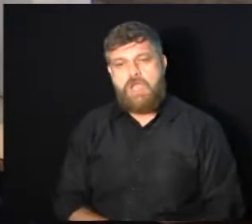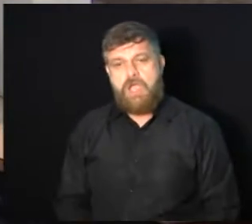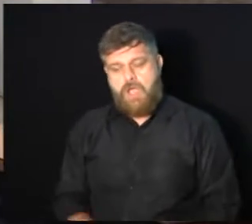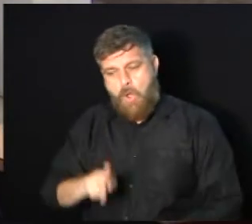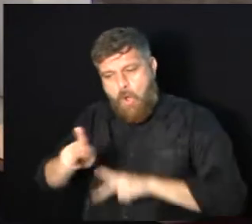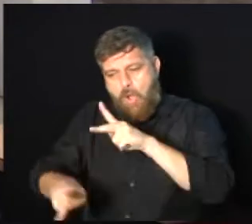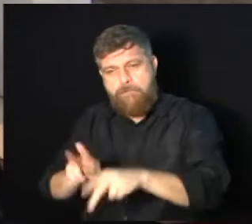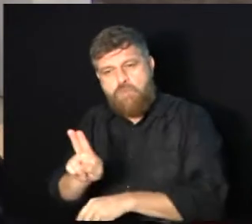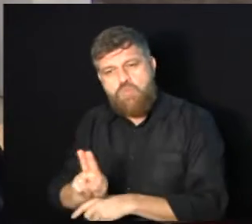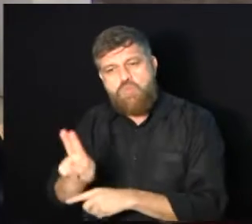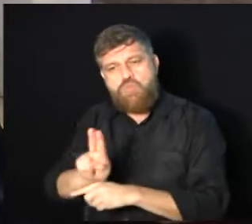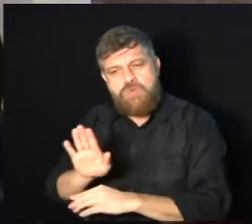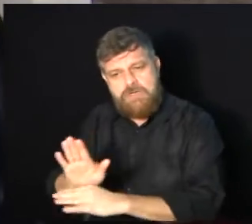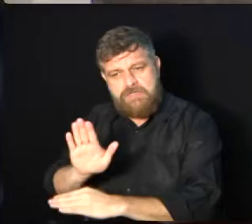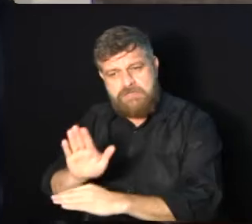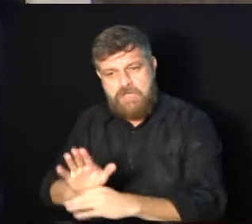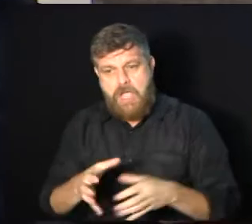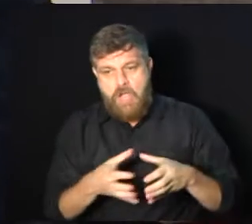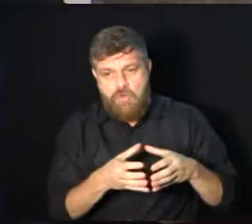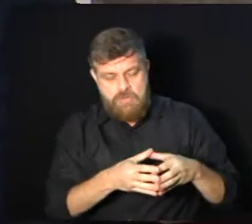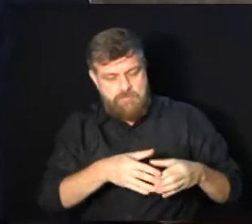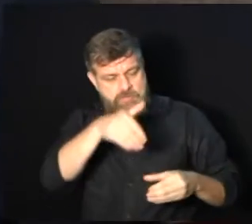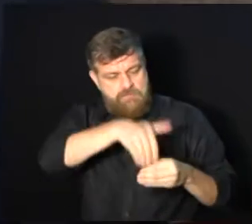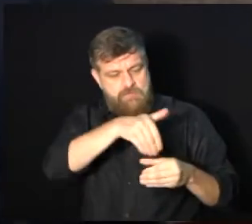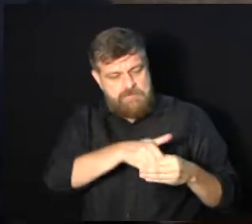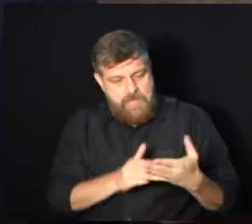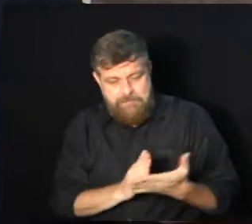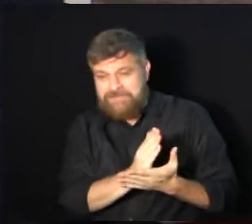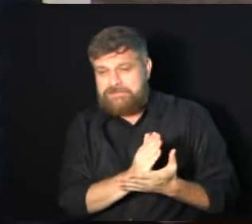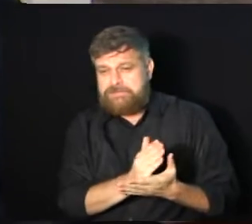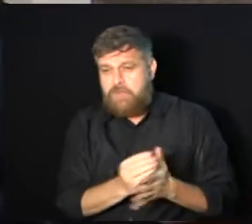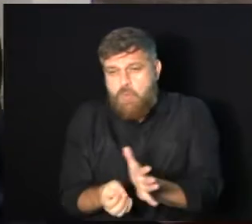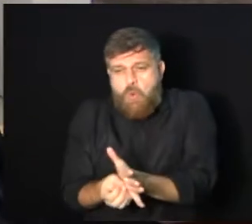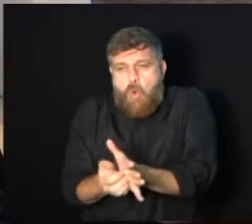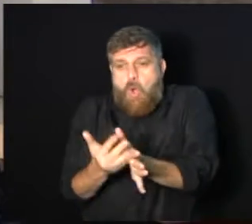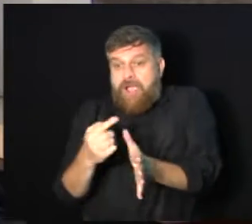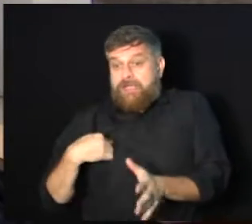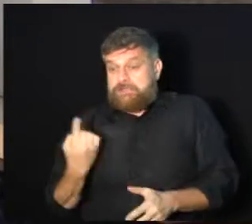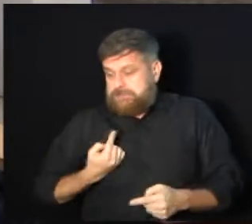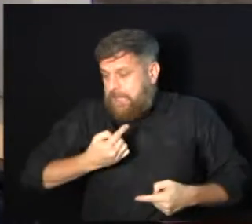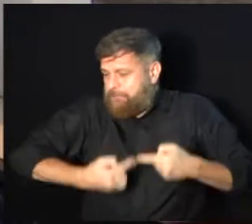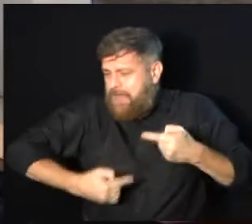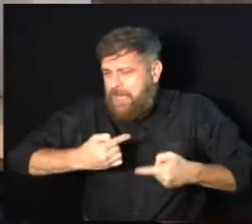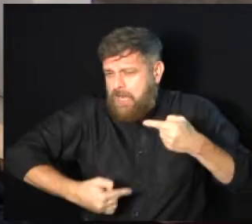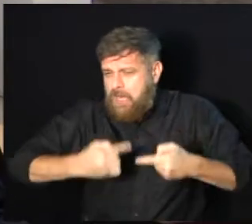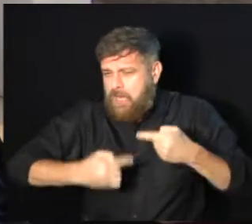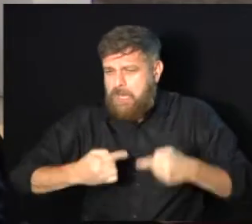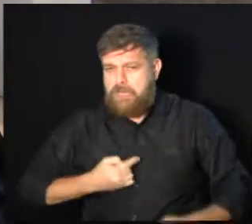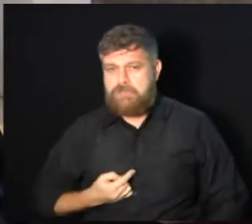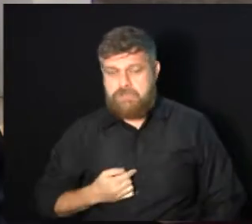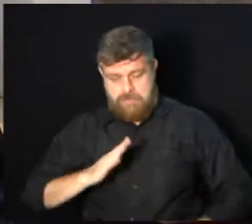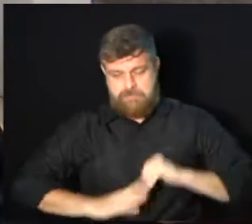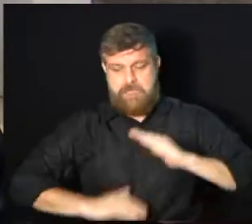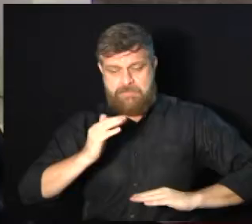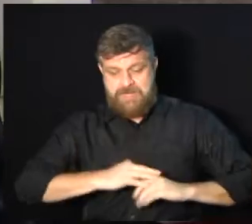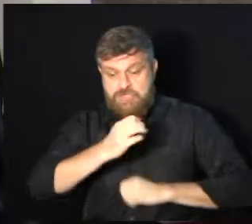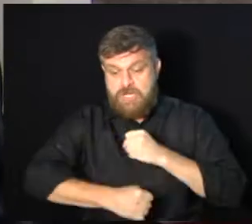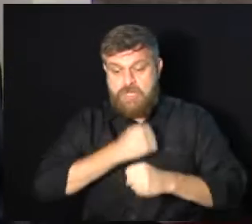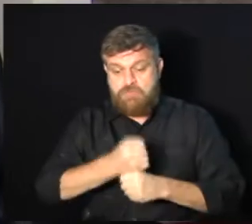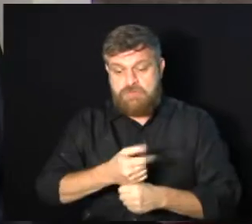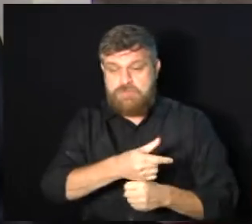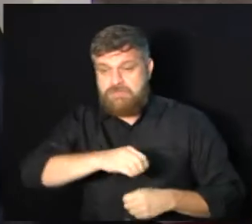que foi aprovada por esta comissão. Então nós podemos ver quantas coisas que nós discutimos no ano de